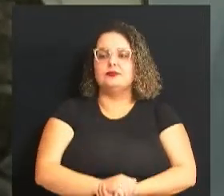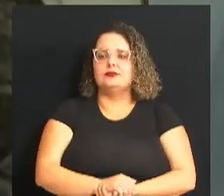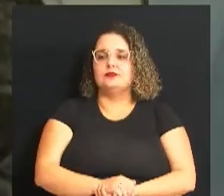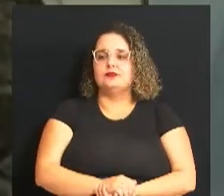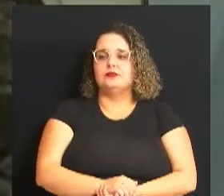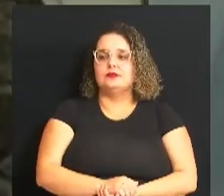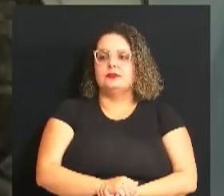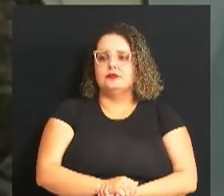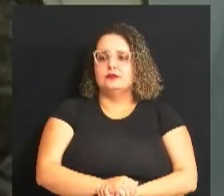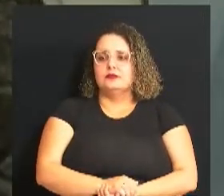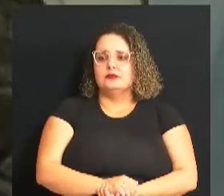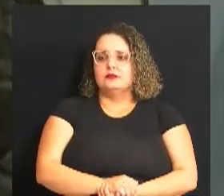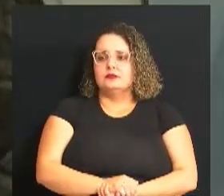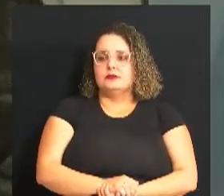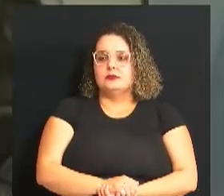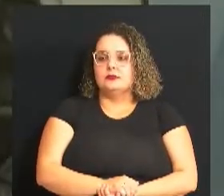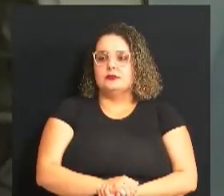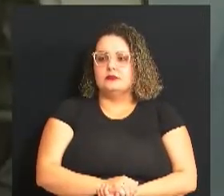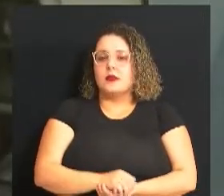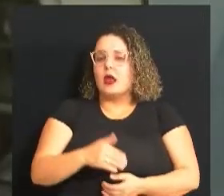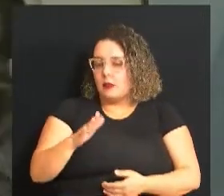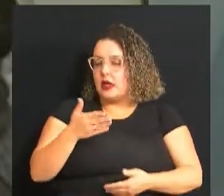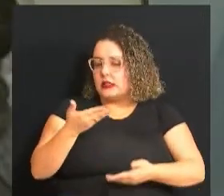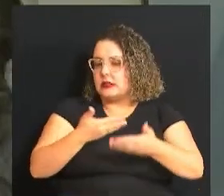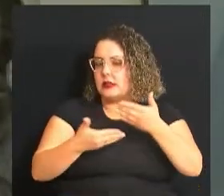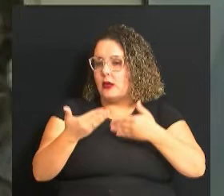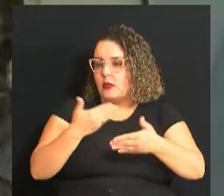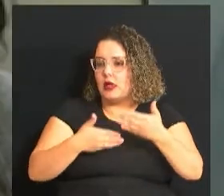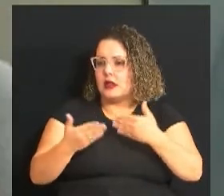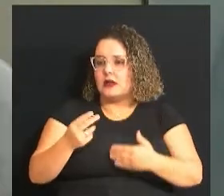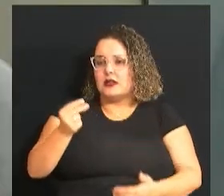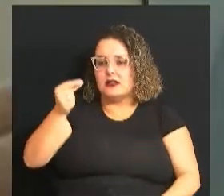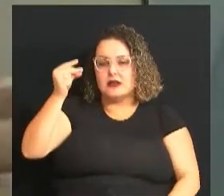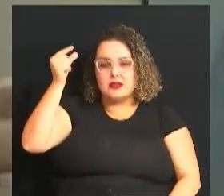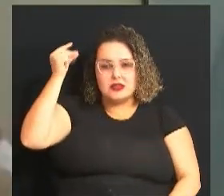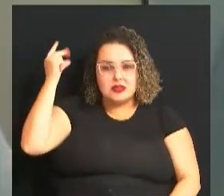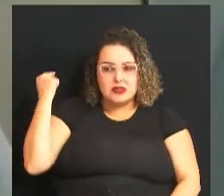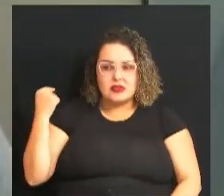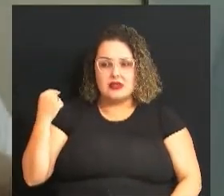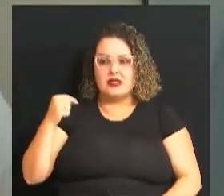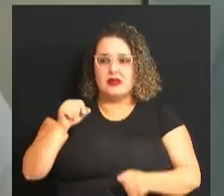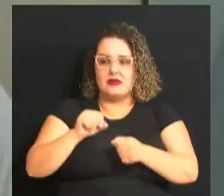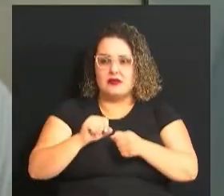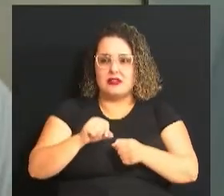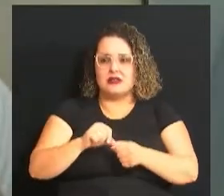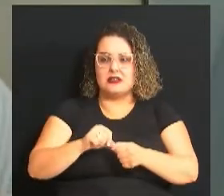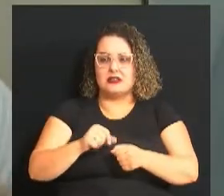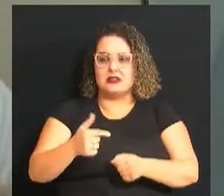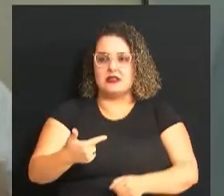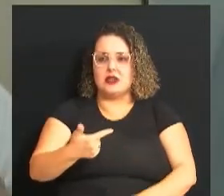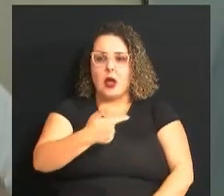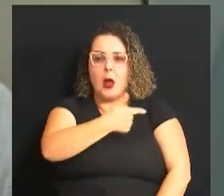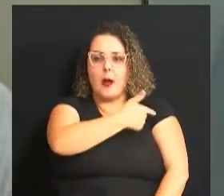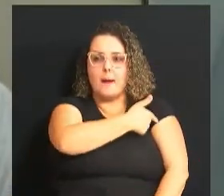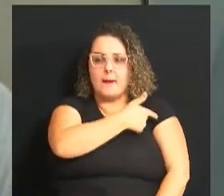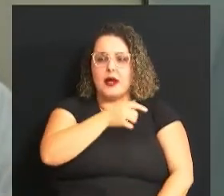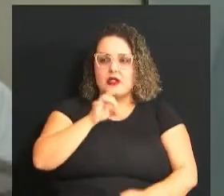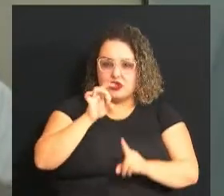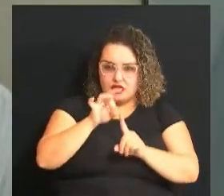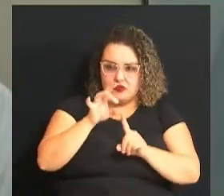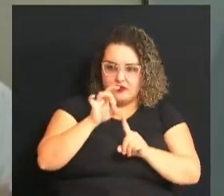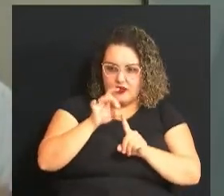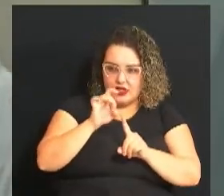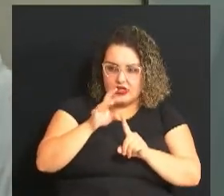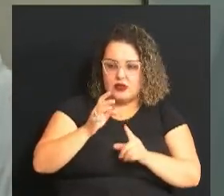E é mais esse compartilhamento, então antigamente fazia aquelas injeções também de vidro, né?